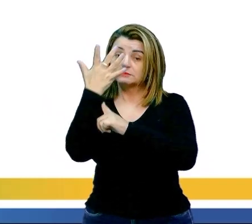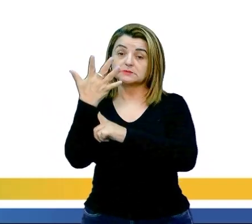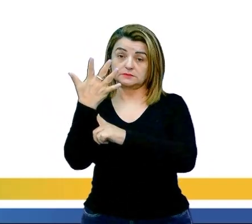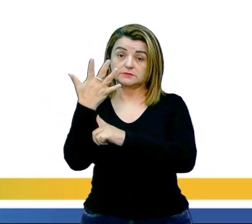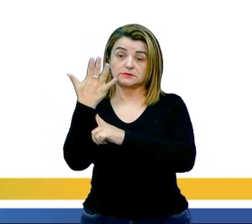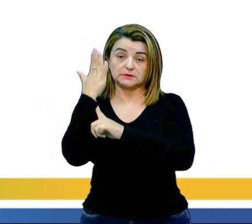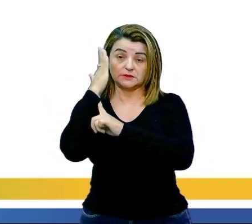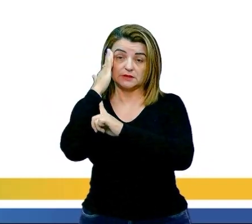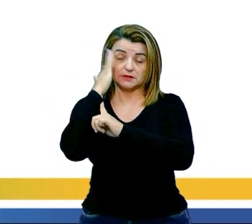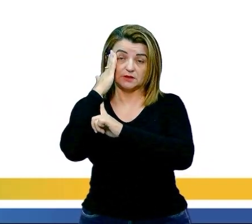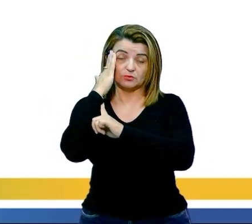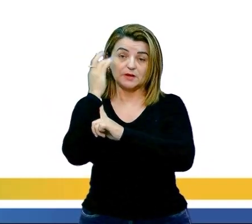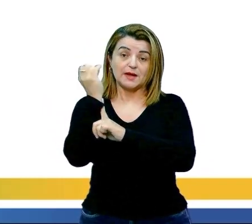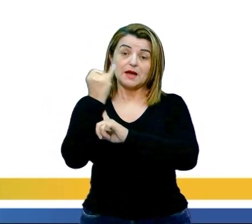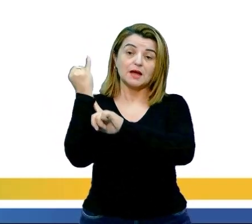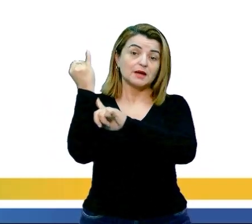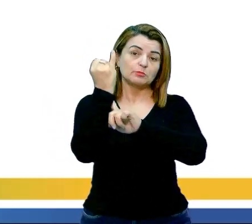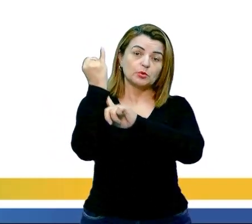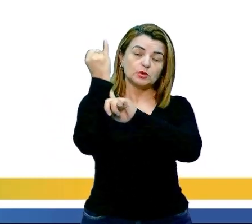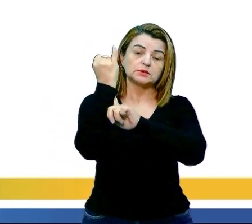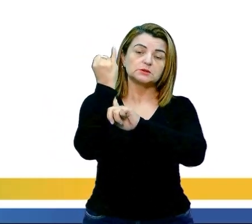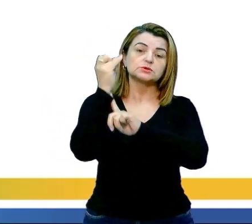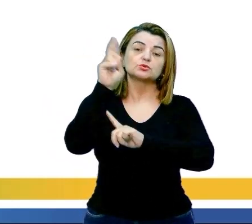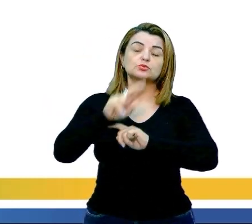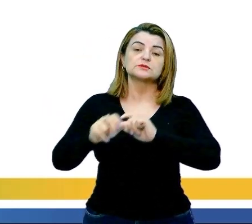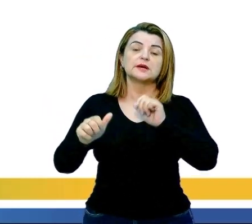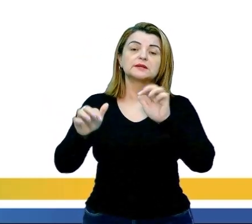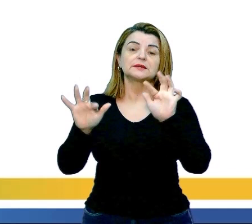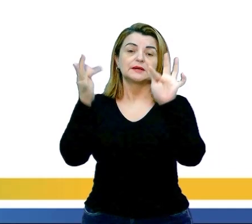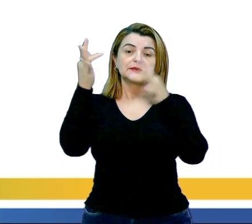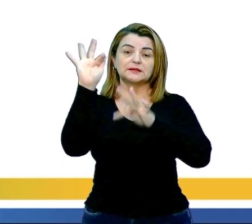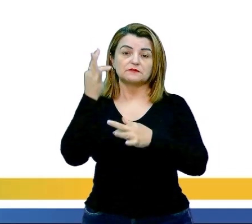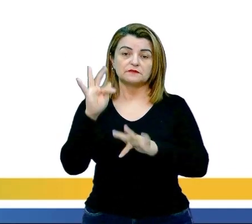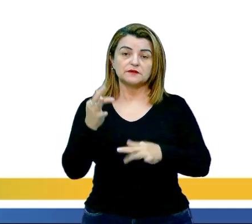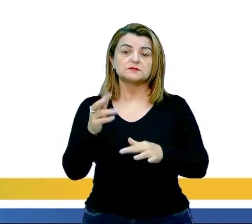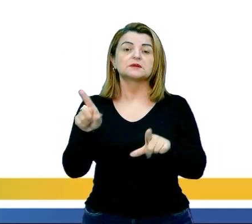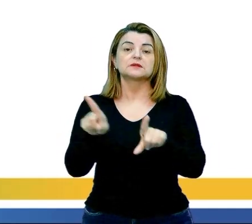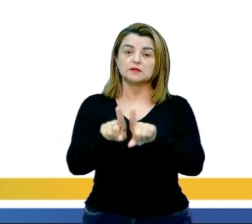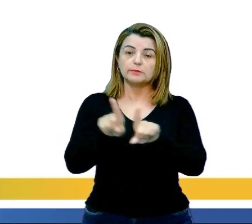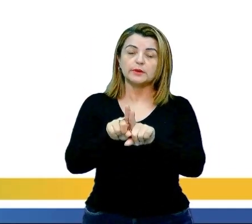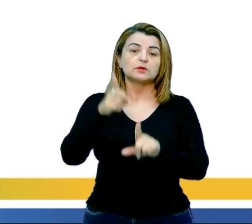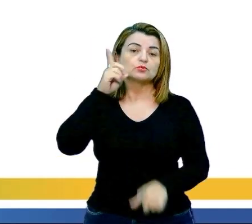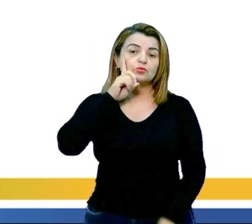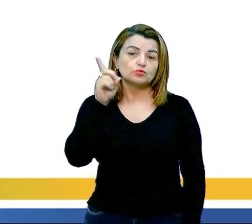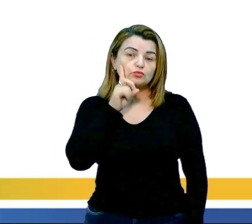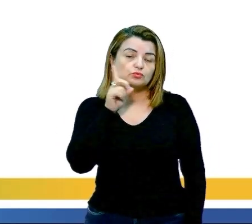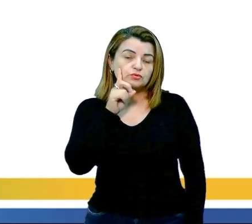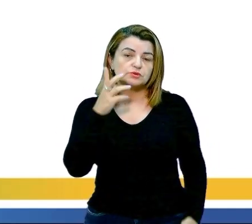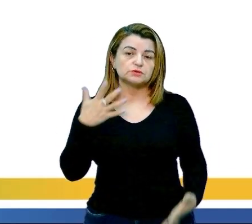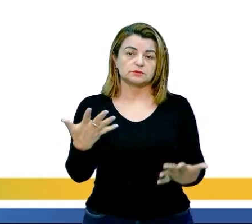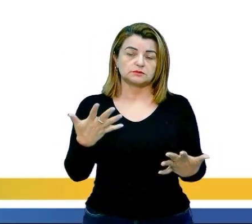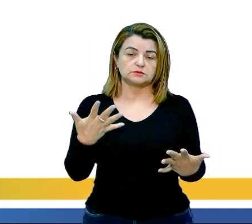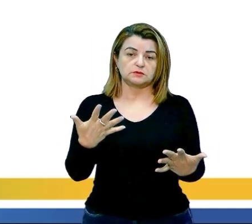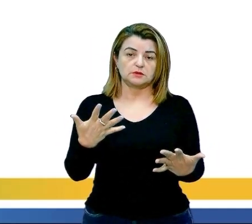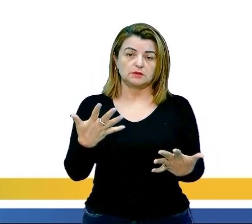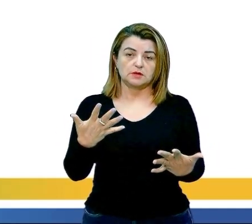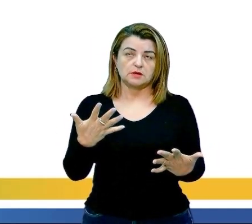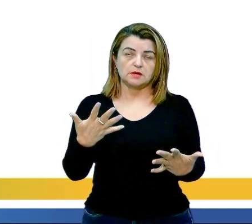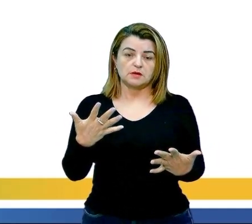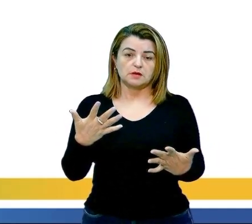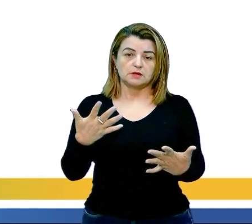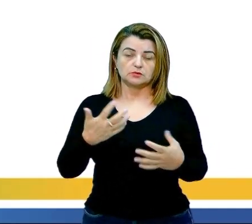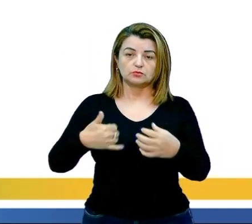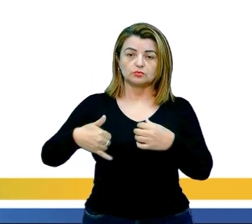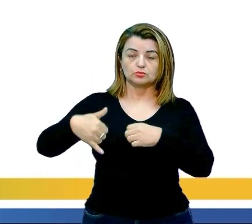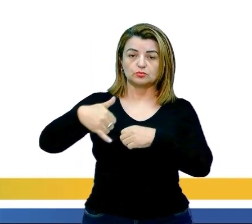e utilizadas na física e também no nosso dia a dia. No Sistema Internacional de Medidas,